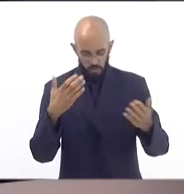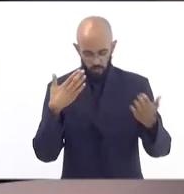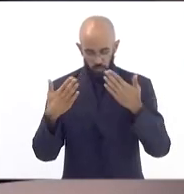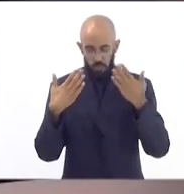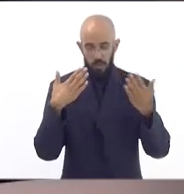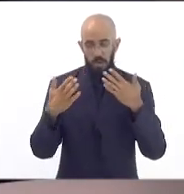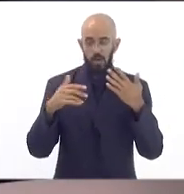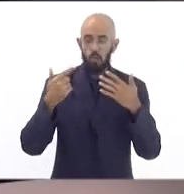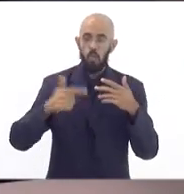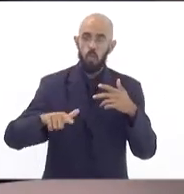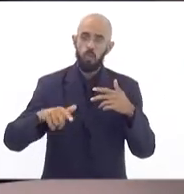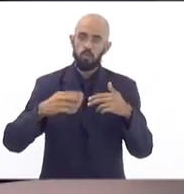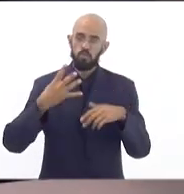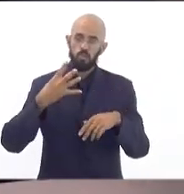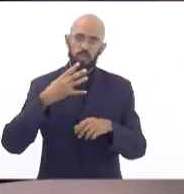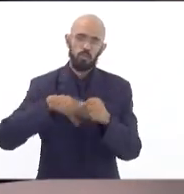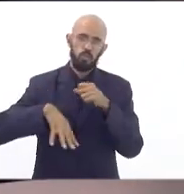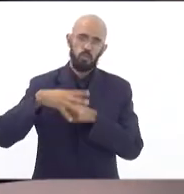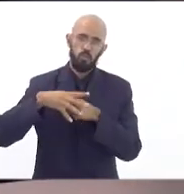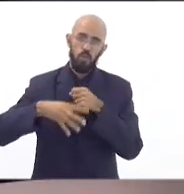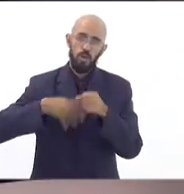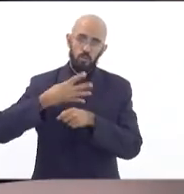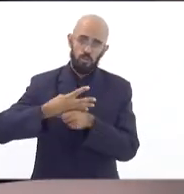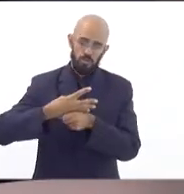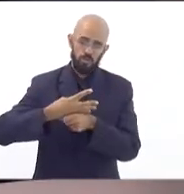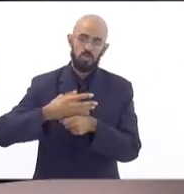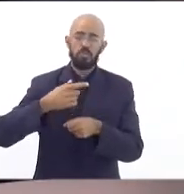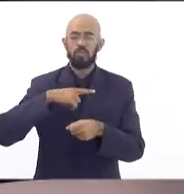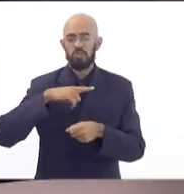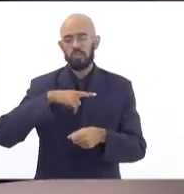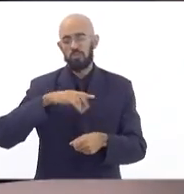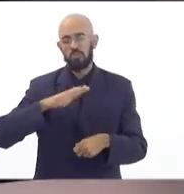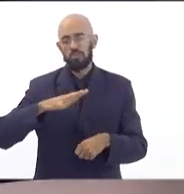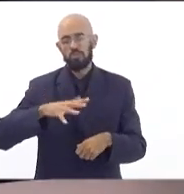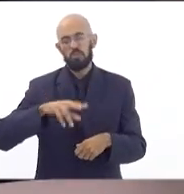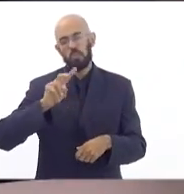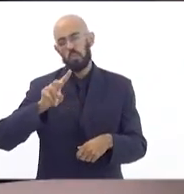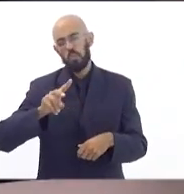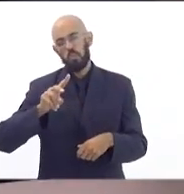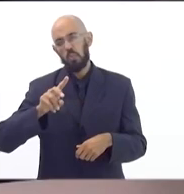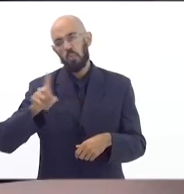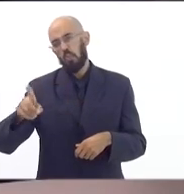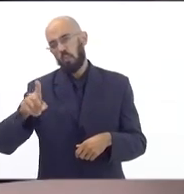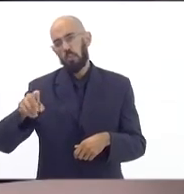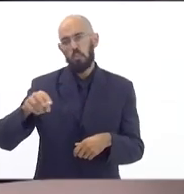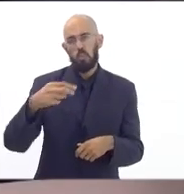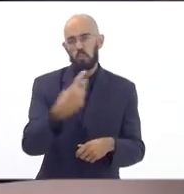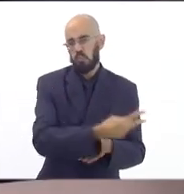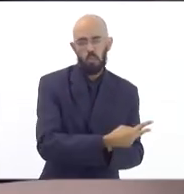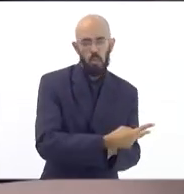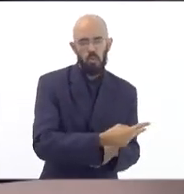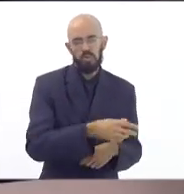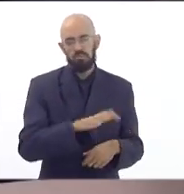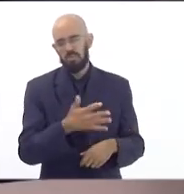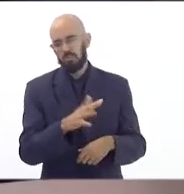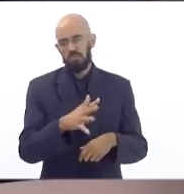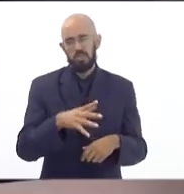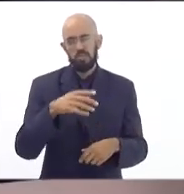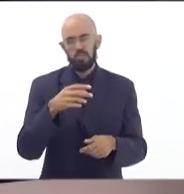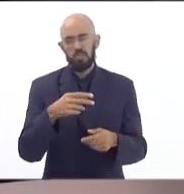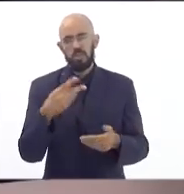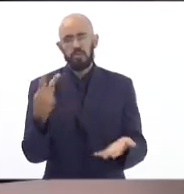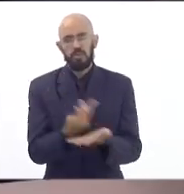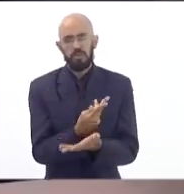ele como os últimos quatro anos a gente tinha ali é uma dois eventos tatuado manualmente